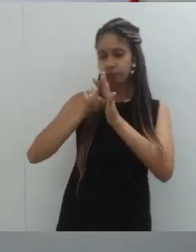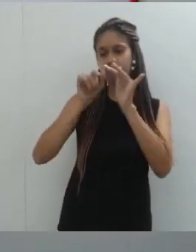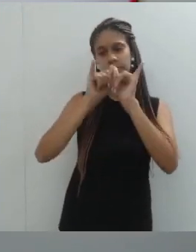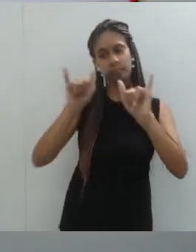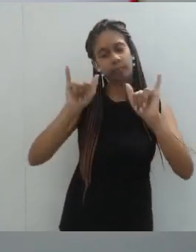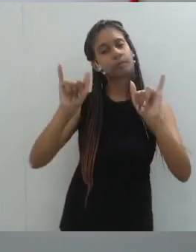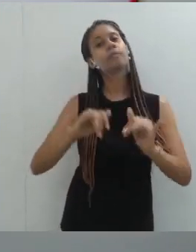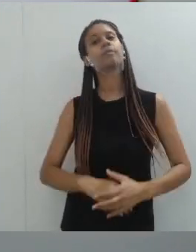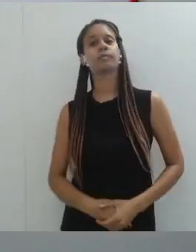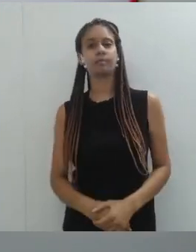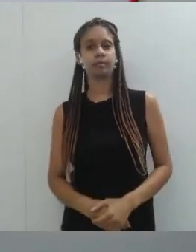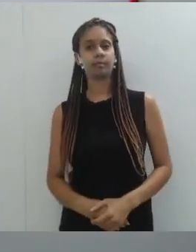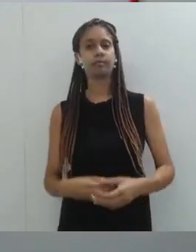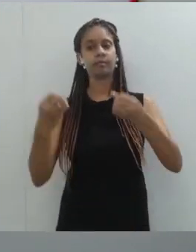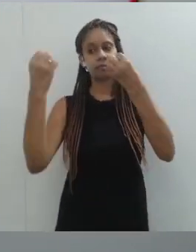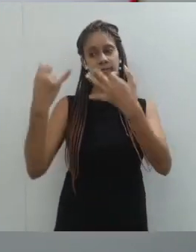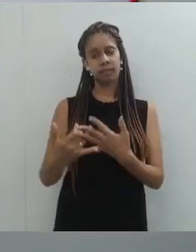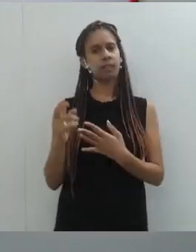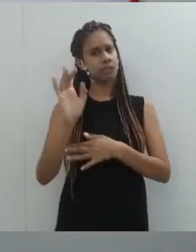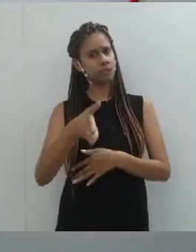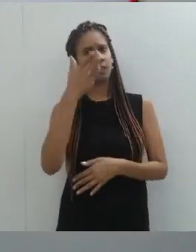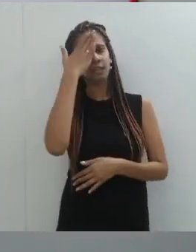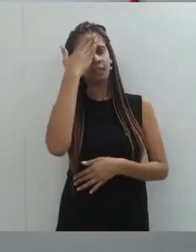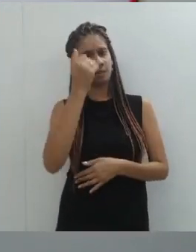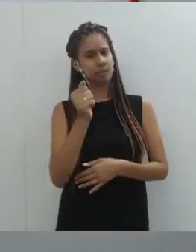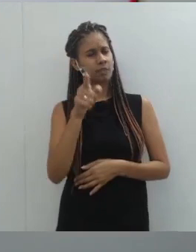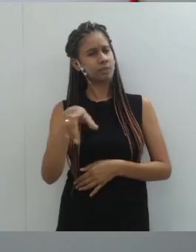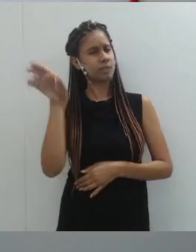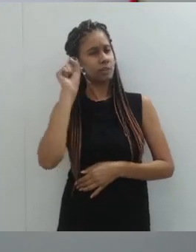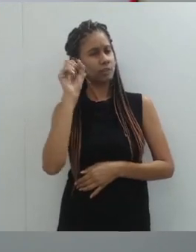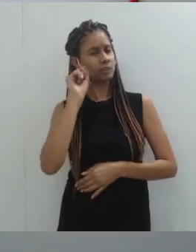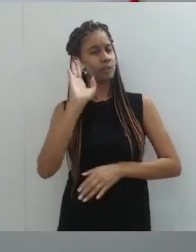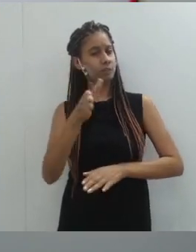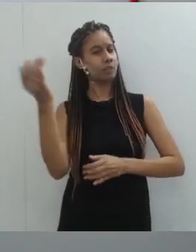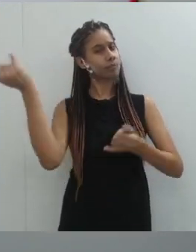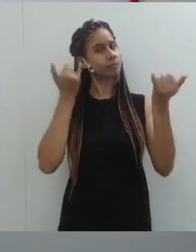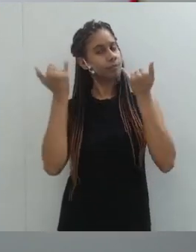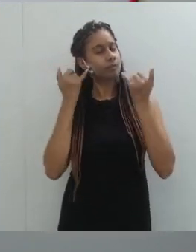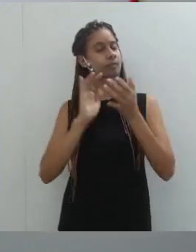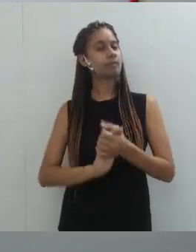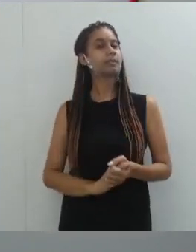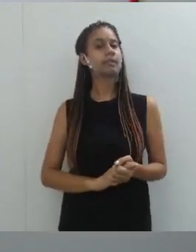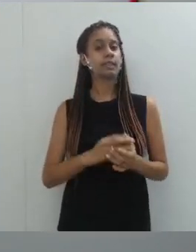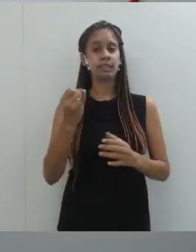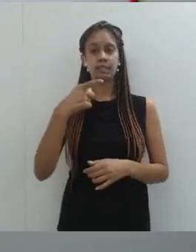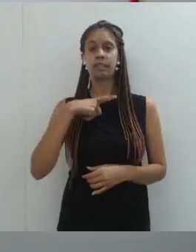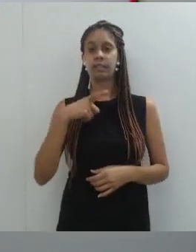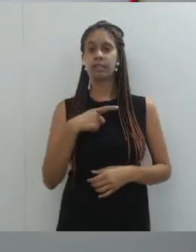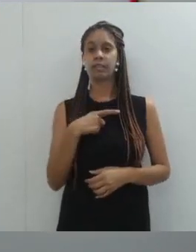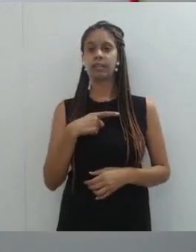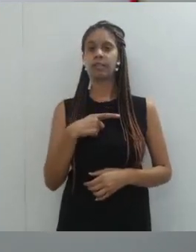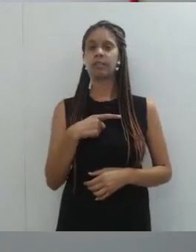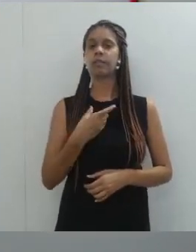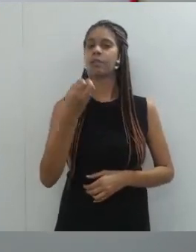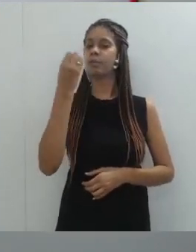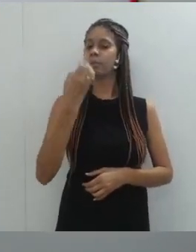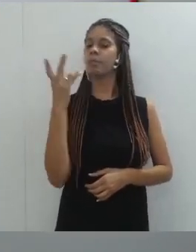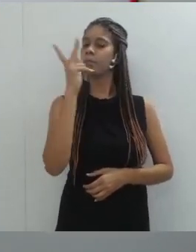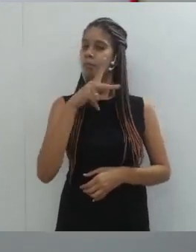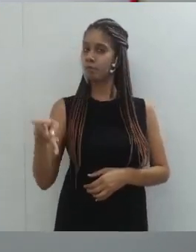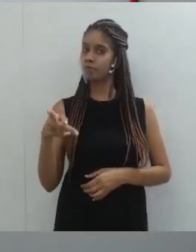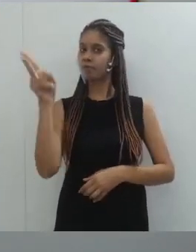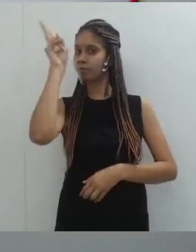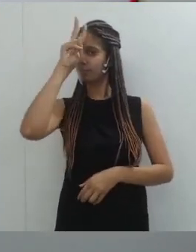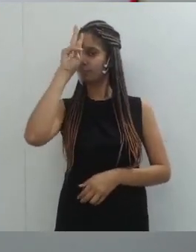que bacana, hein? Já ouviu falar nisso? Acredito que sim. Se você teve e tem um grande professor de história,